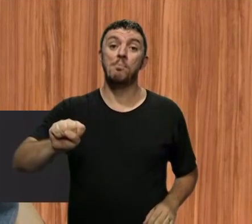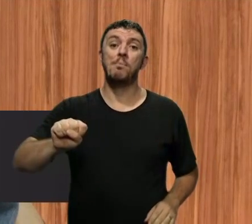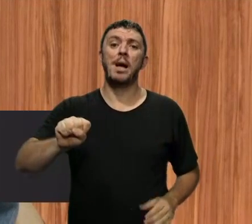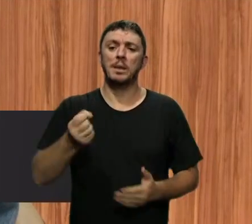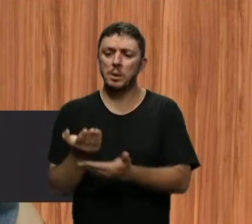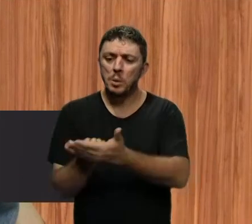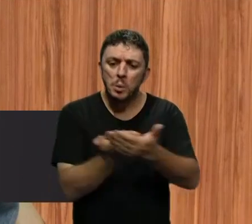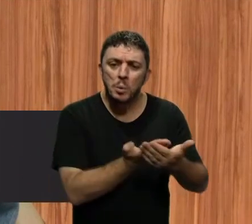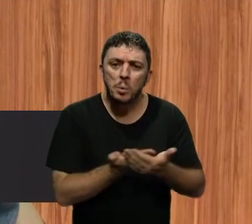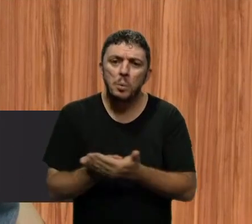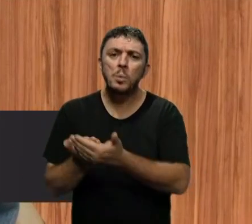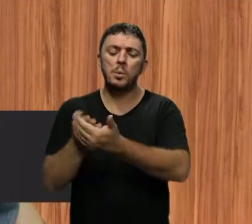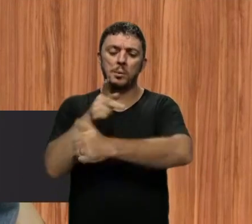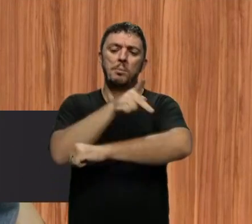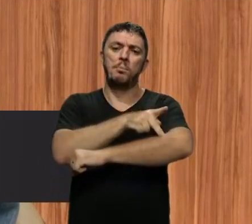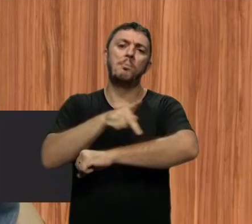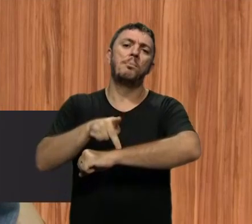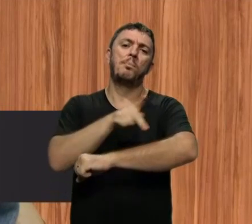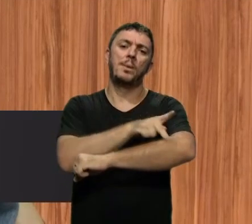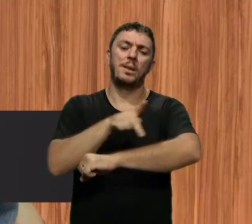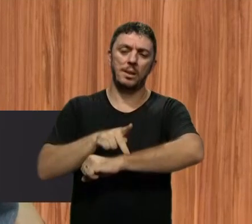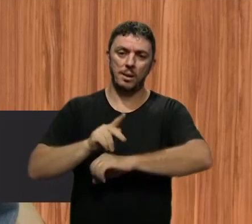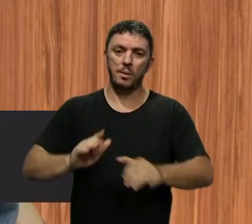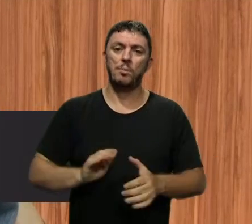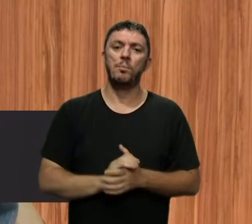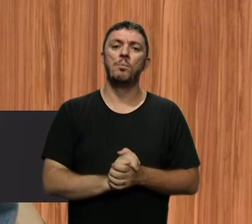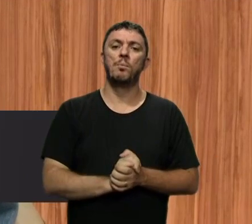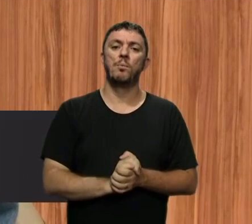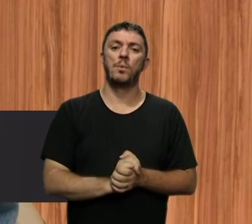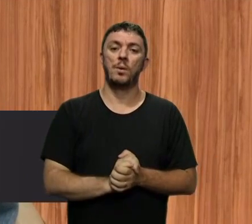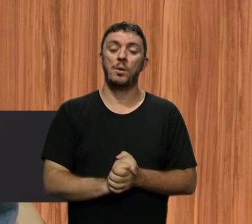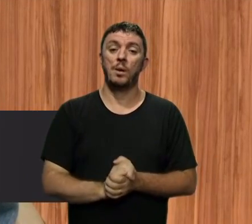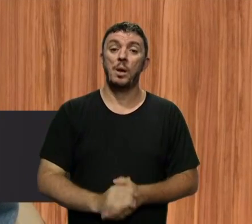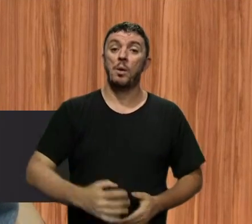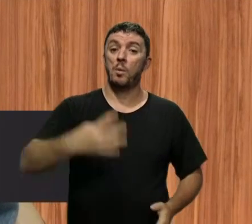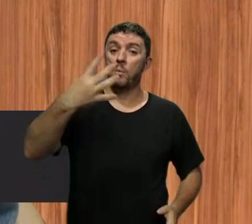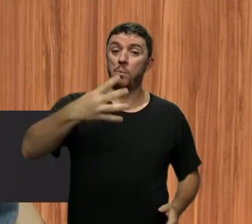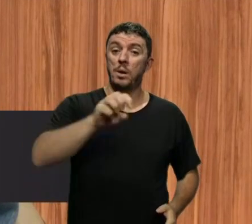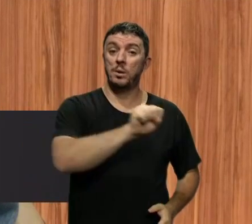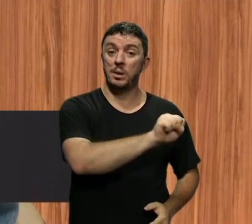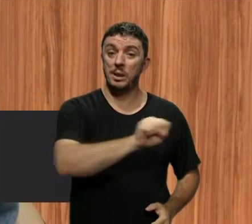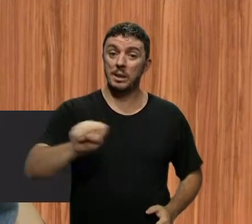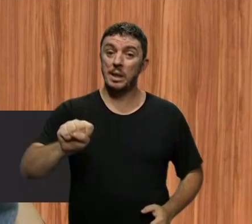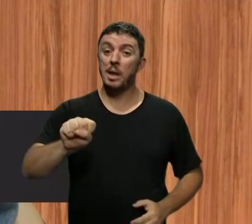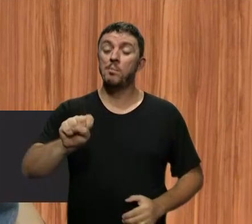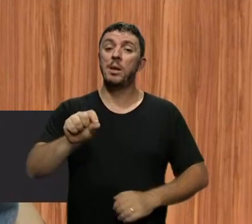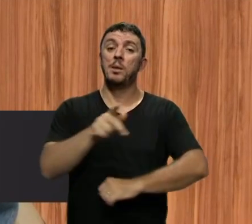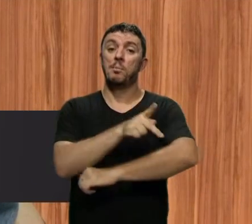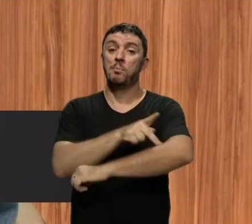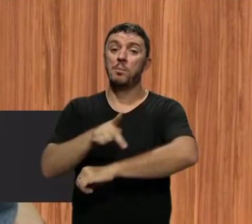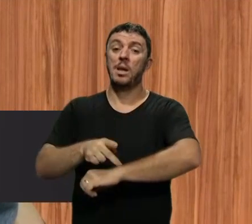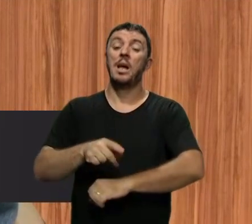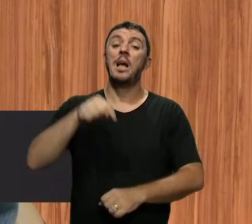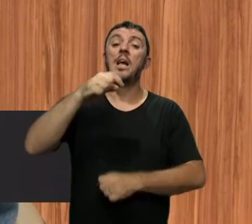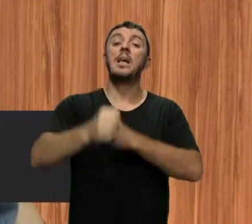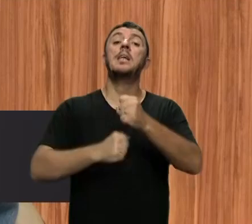atualização pedagógica. O quarto semestre de atualização pedagógica, neste ano, tem como tema